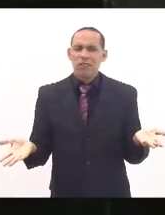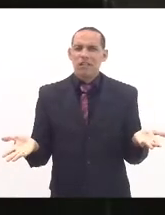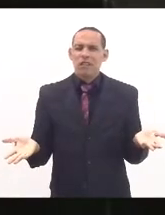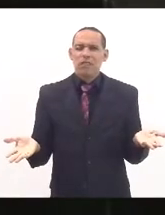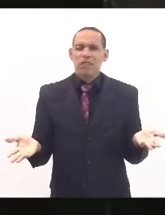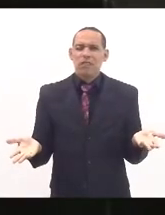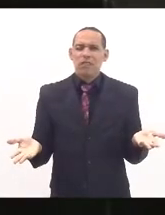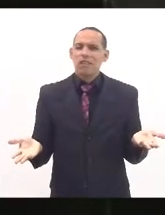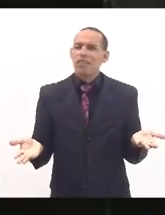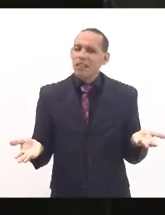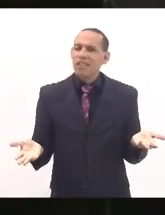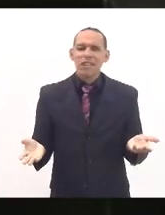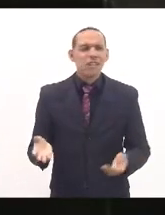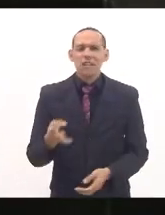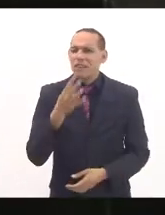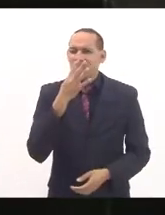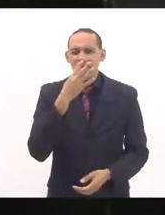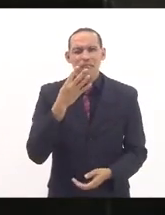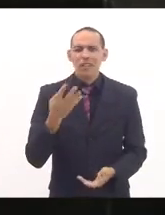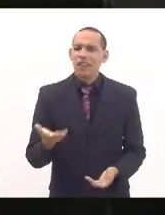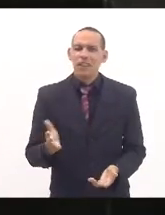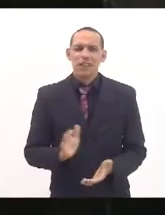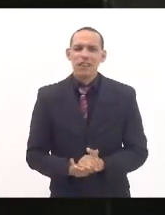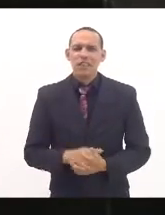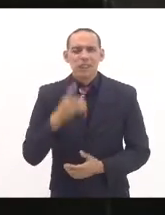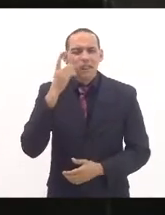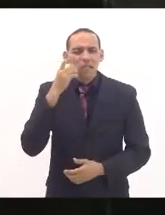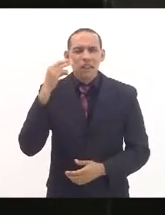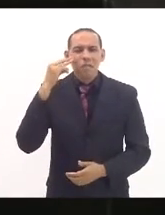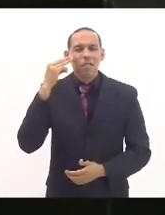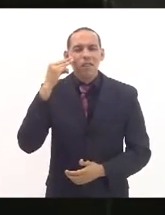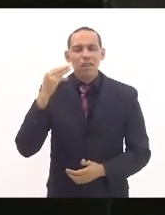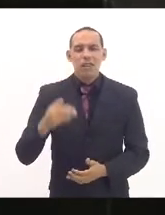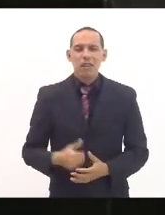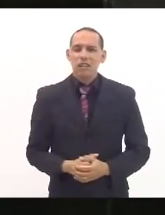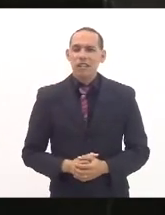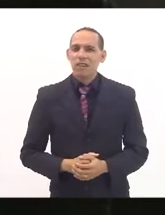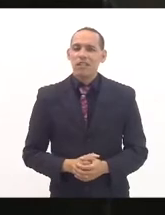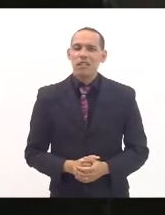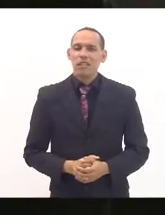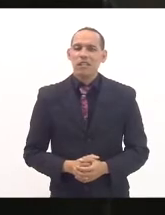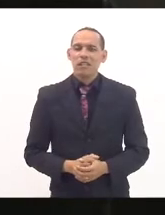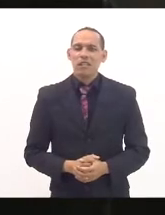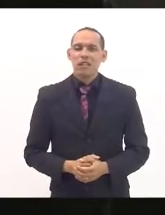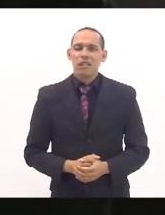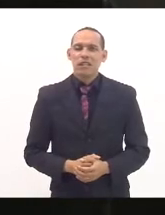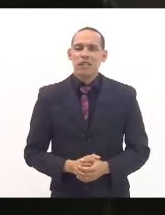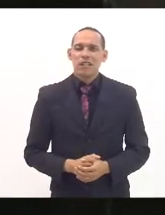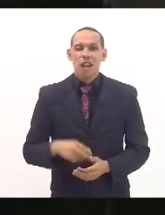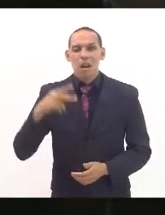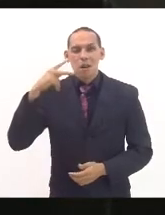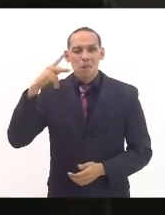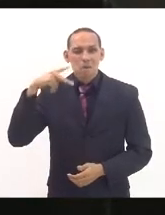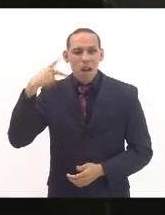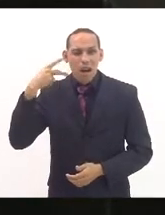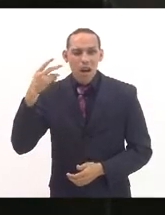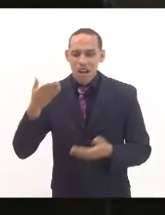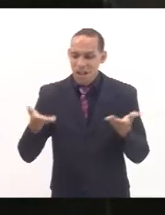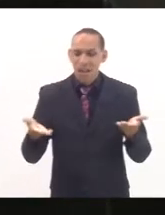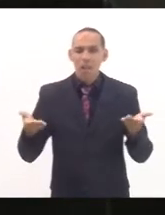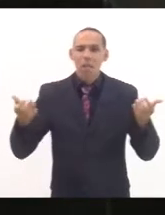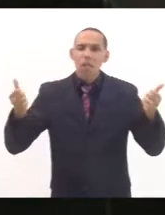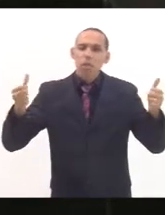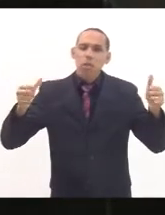é impressionante, deputada Mônica, como o parlamento